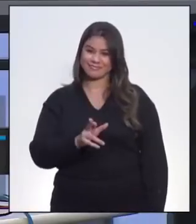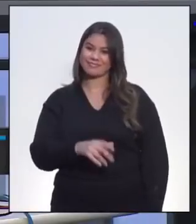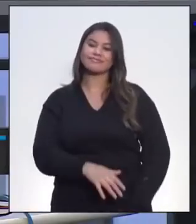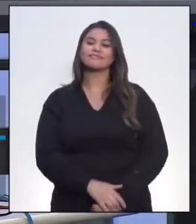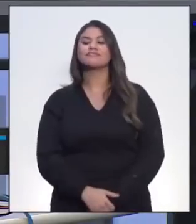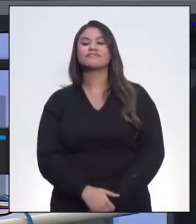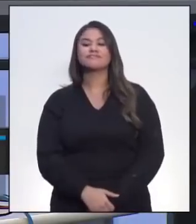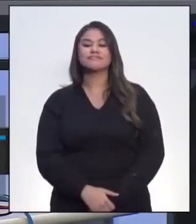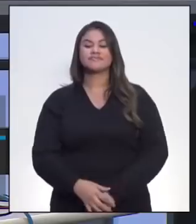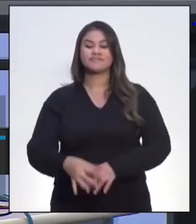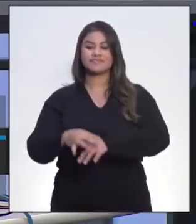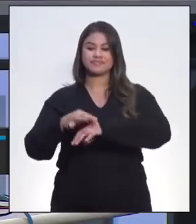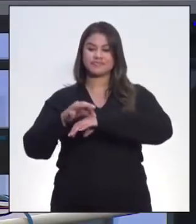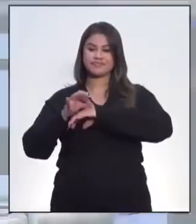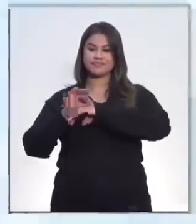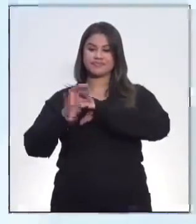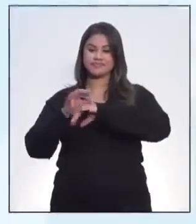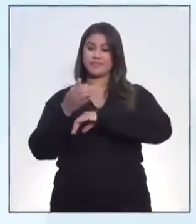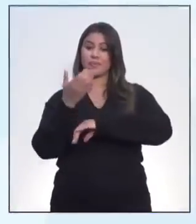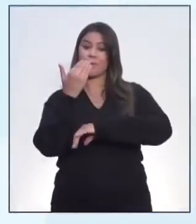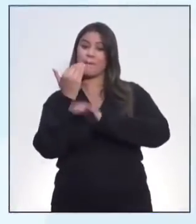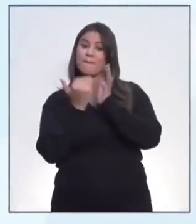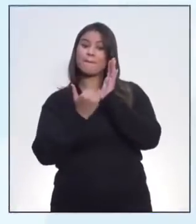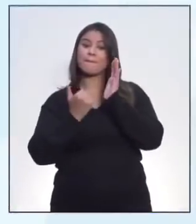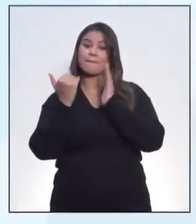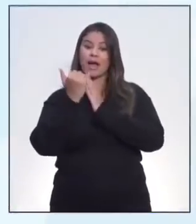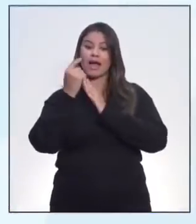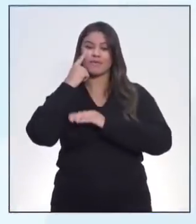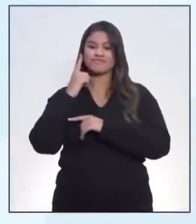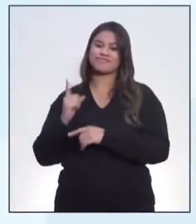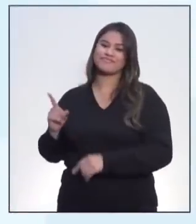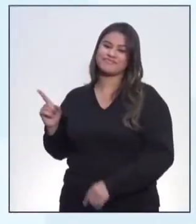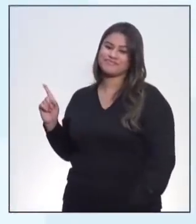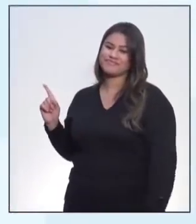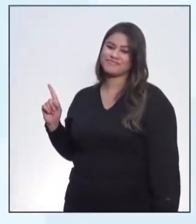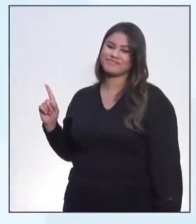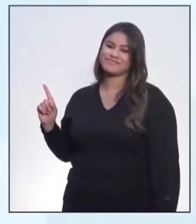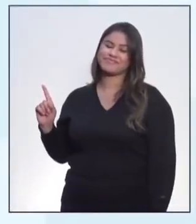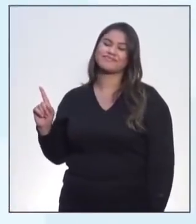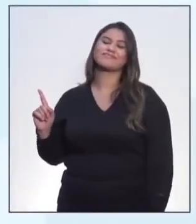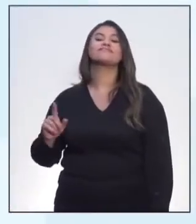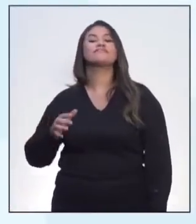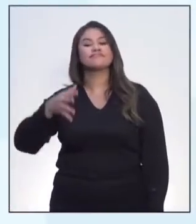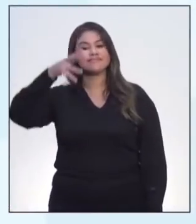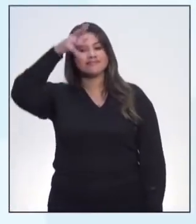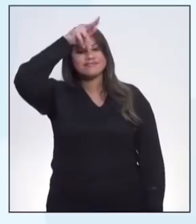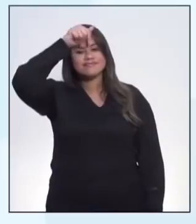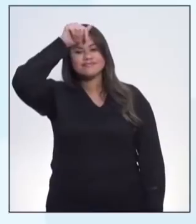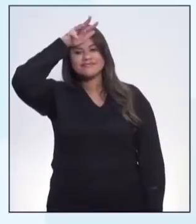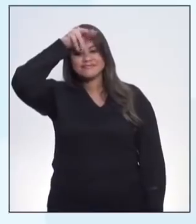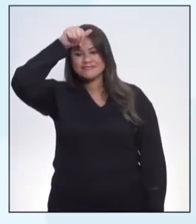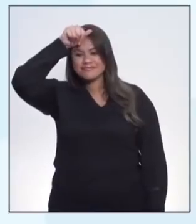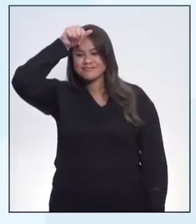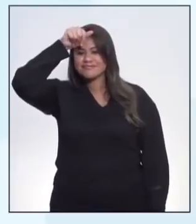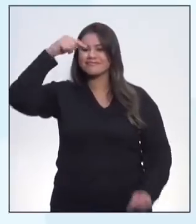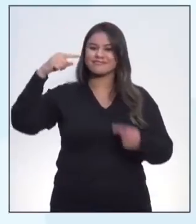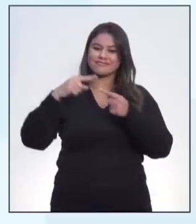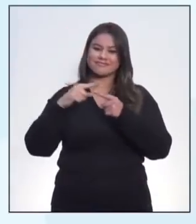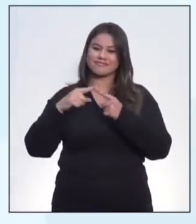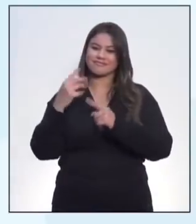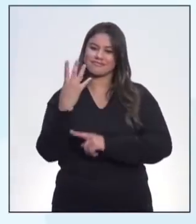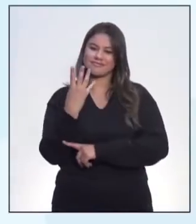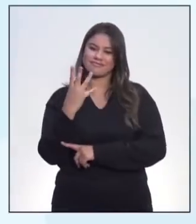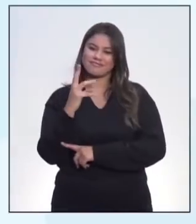mais consumida em 2017 foi a de frango. 45 quilogramas de carne por habitante